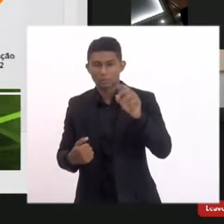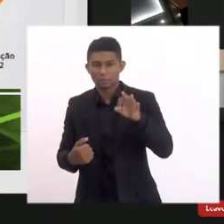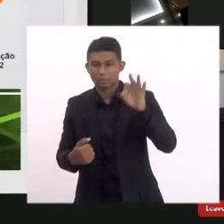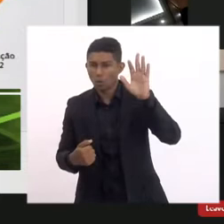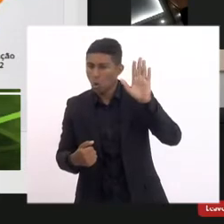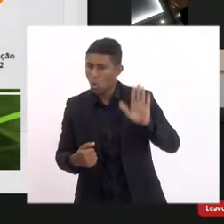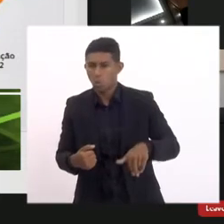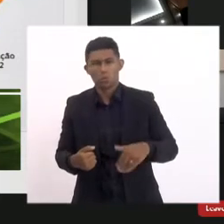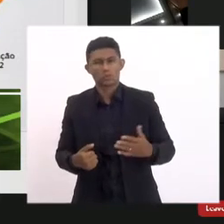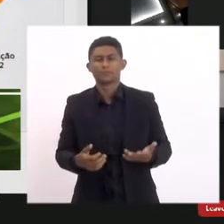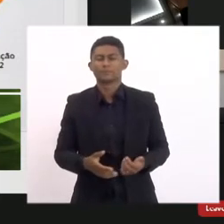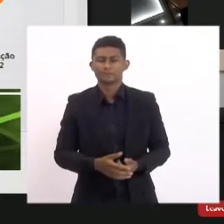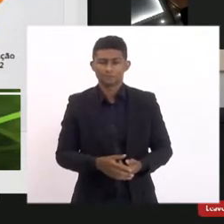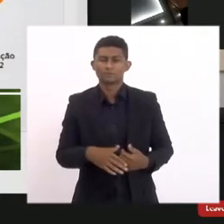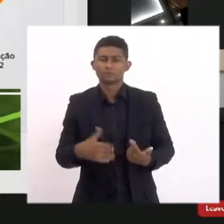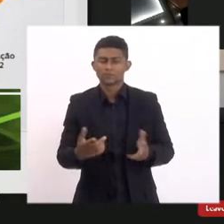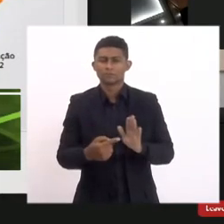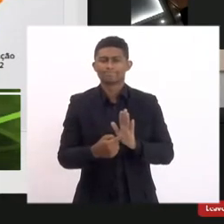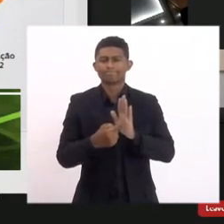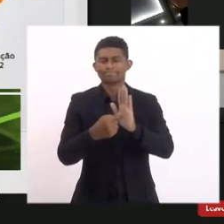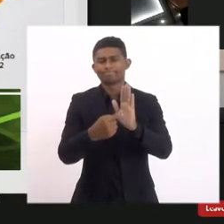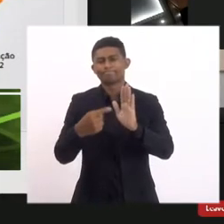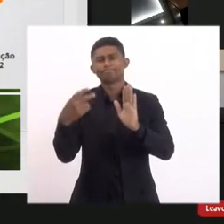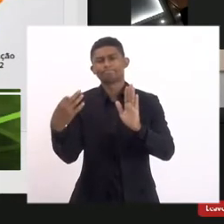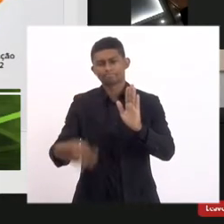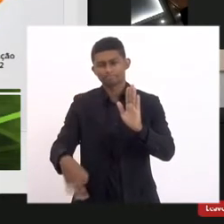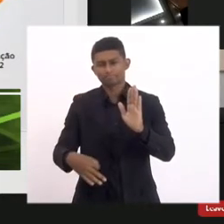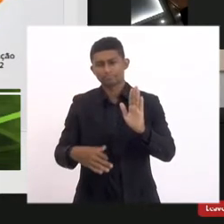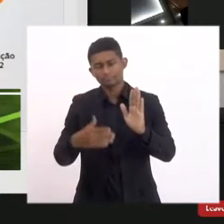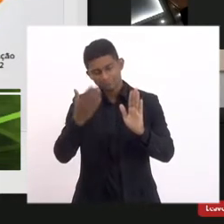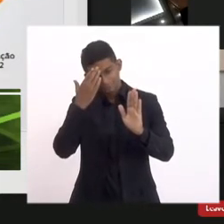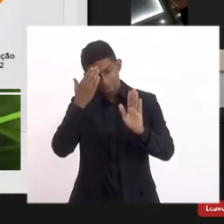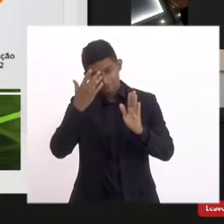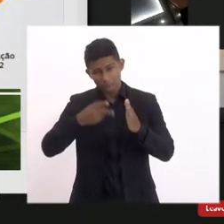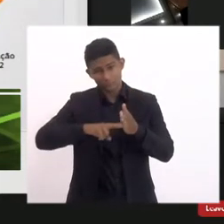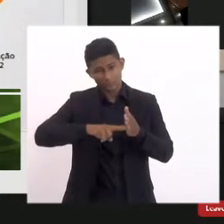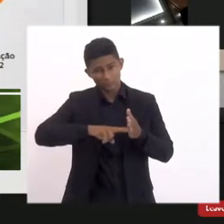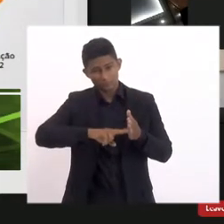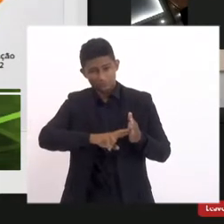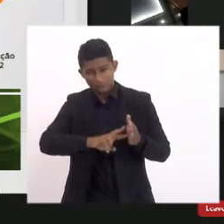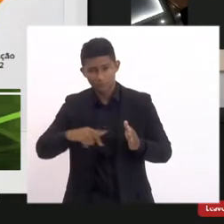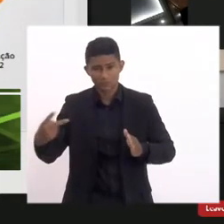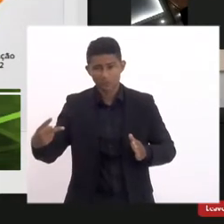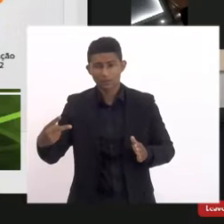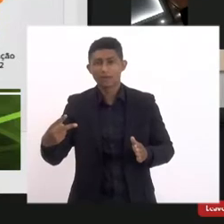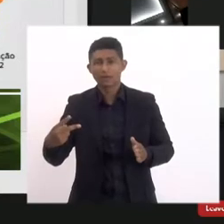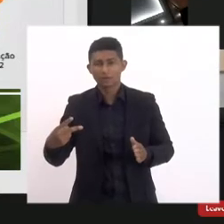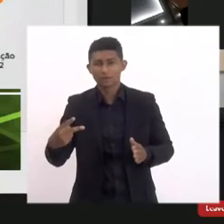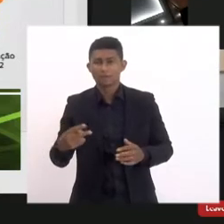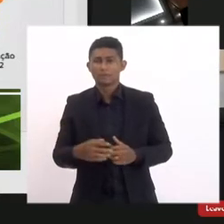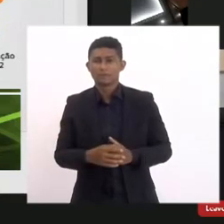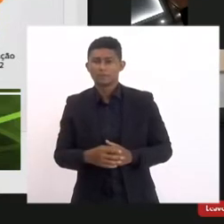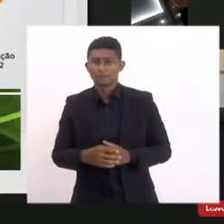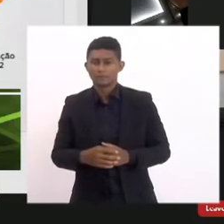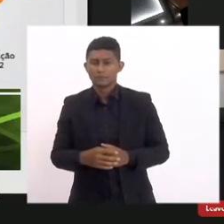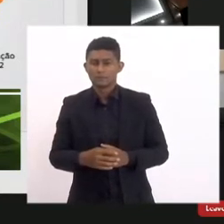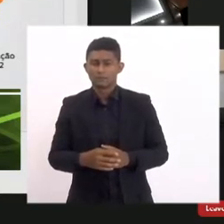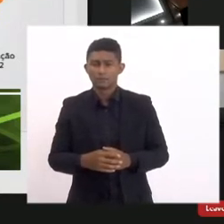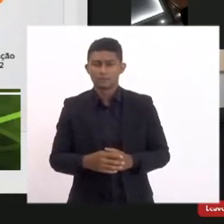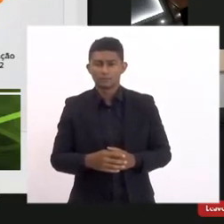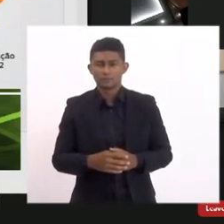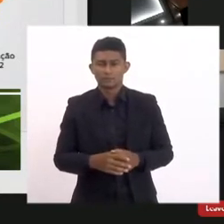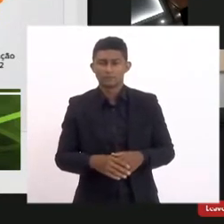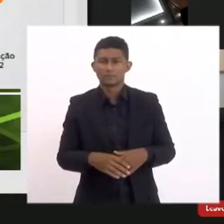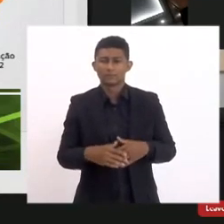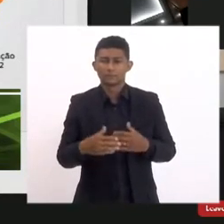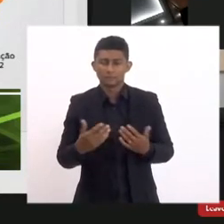foi uma... Apesar do histórico da variante, ela ter sido, quando ela foi introduzida,